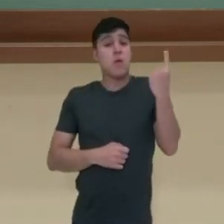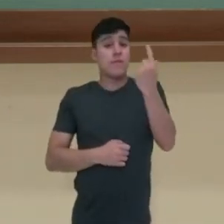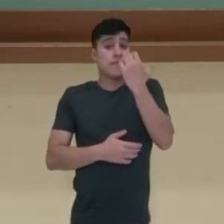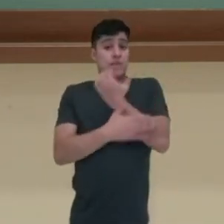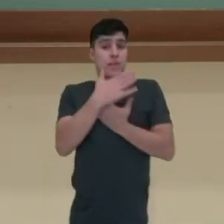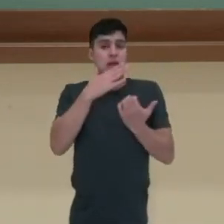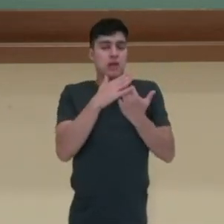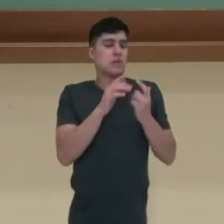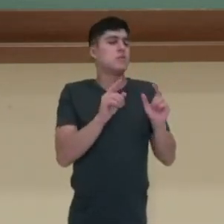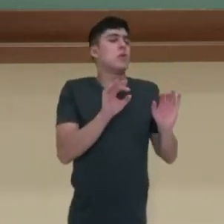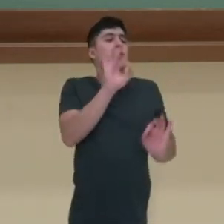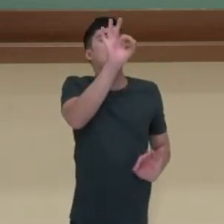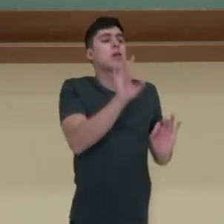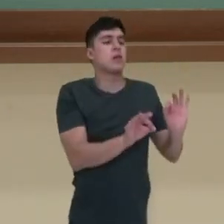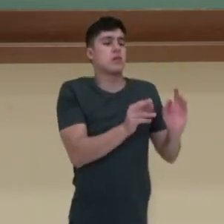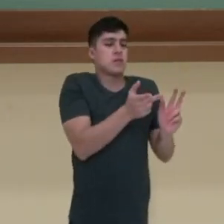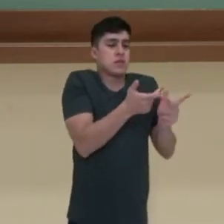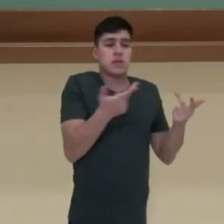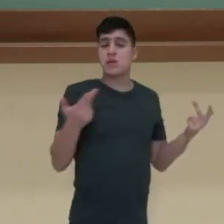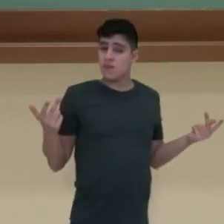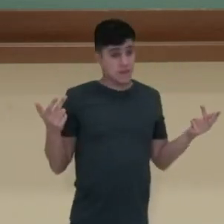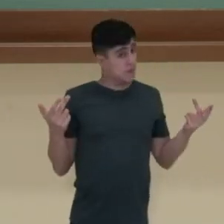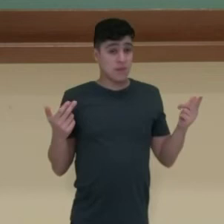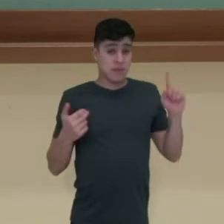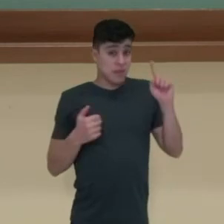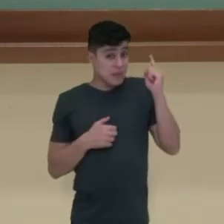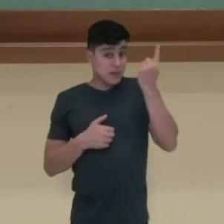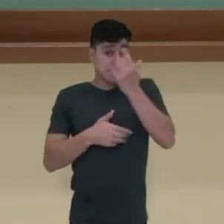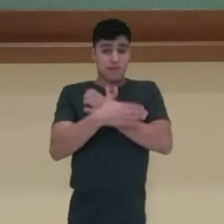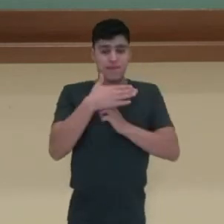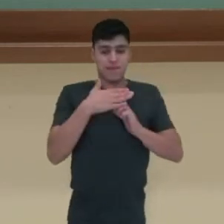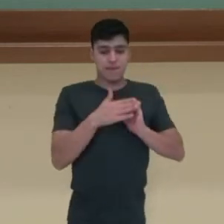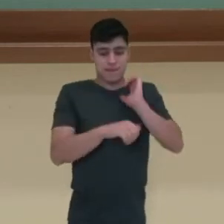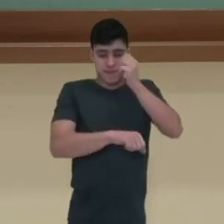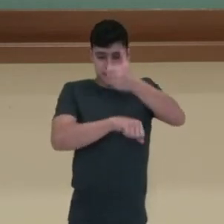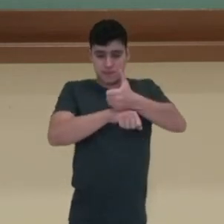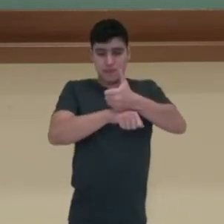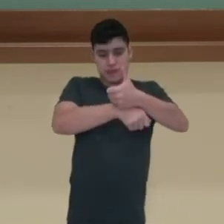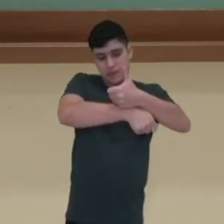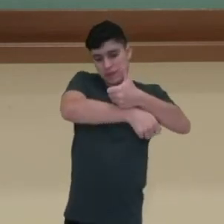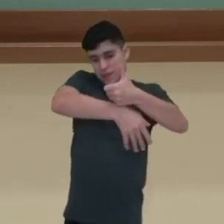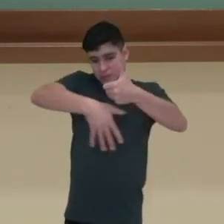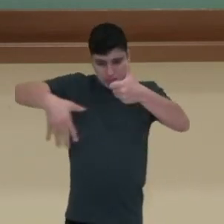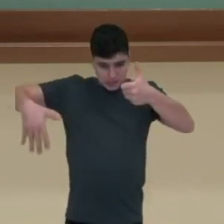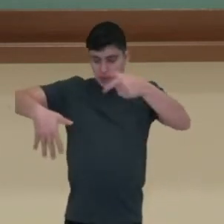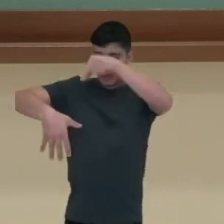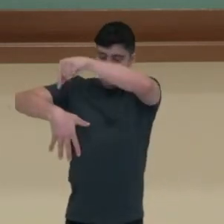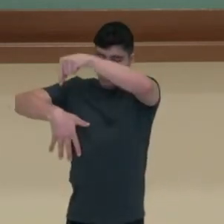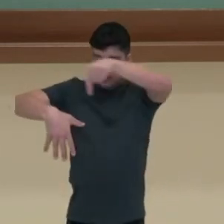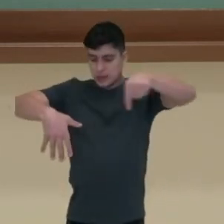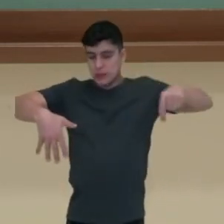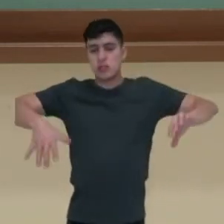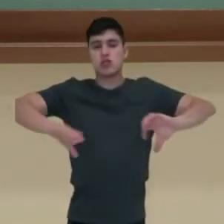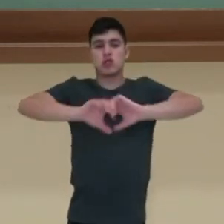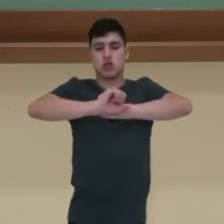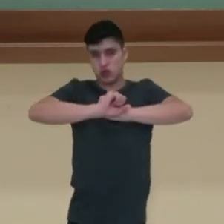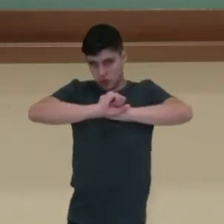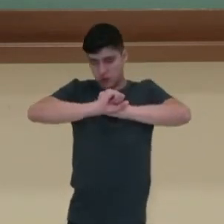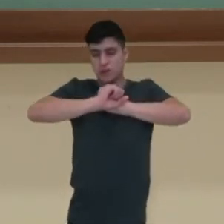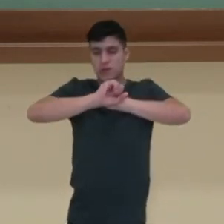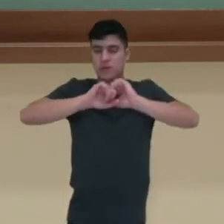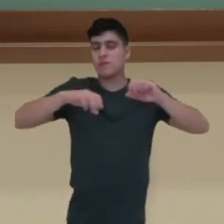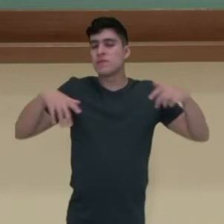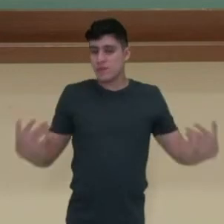que faz um produto específico. Ela se responsabiliza apenas por administrar o grande conglomerado que